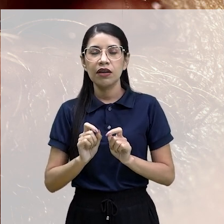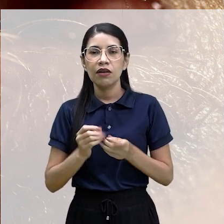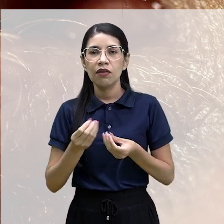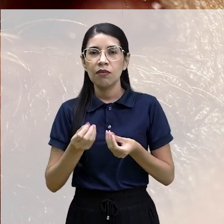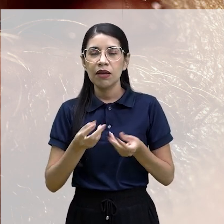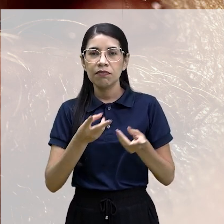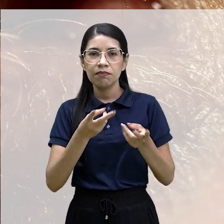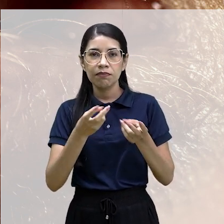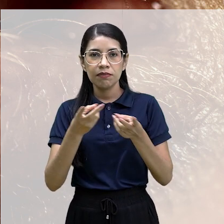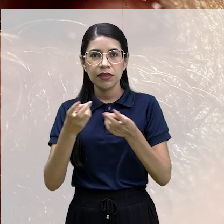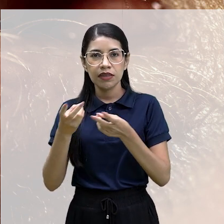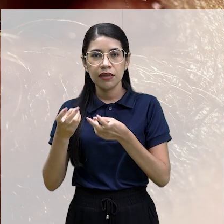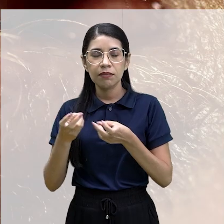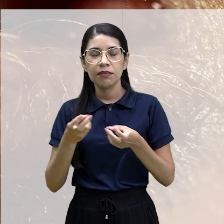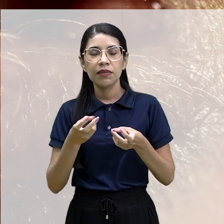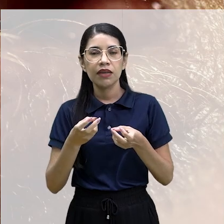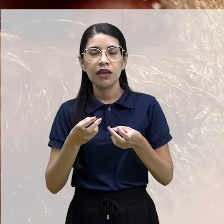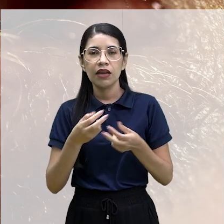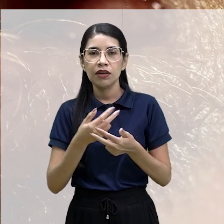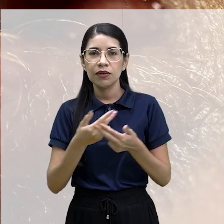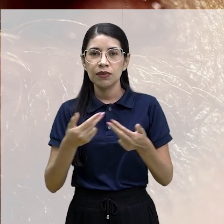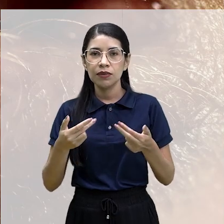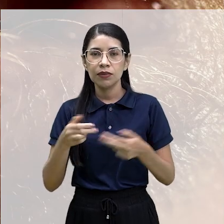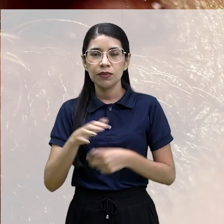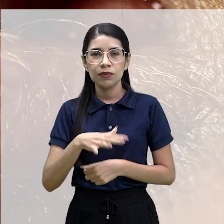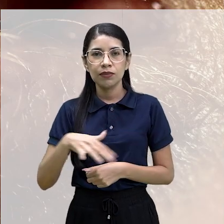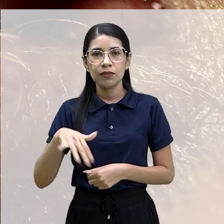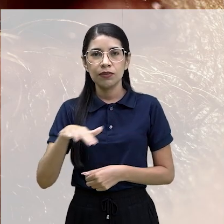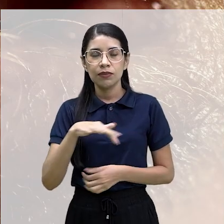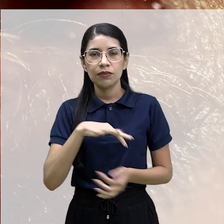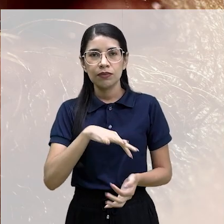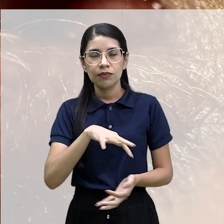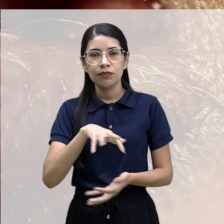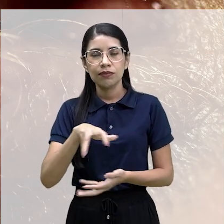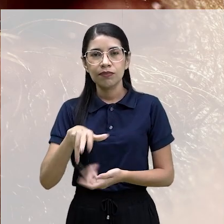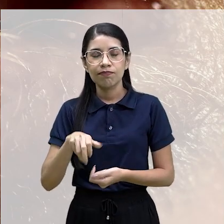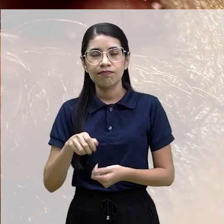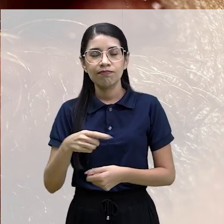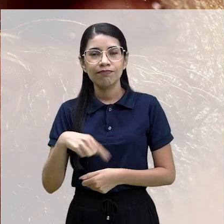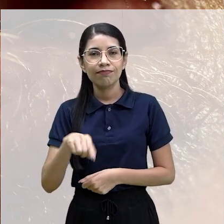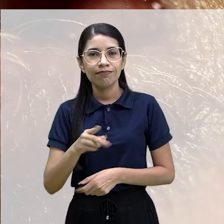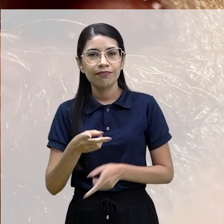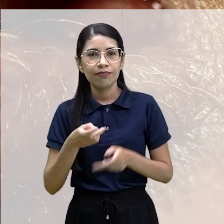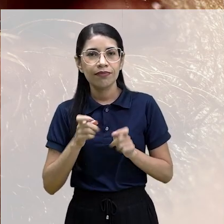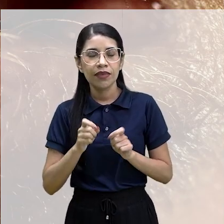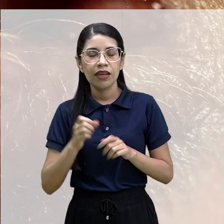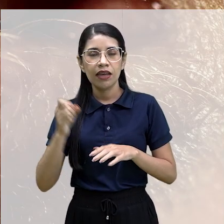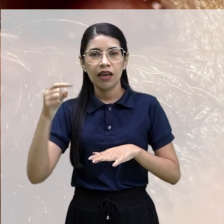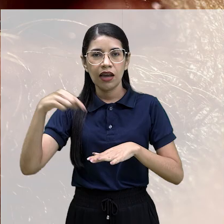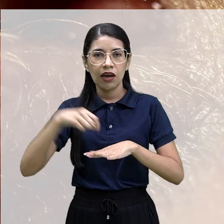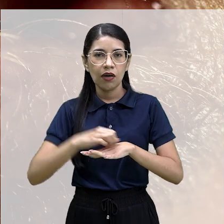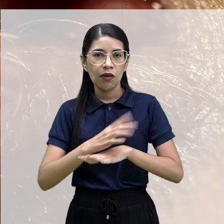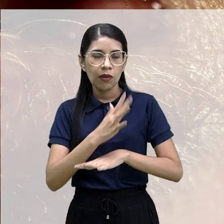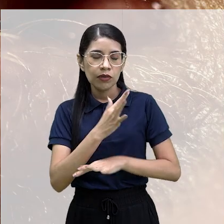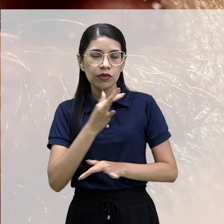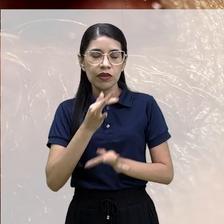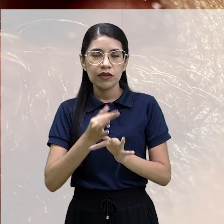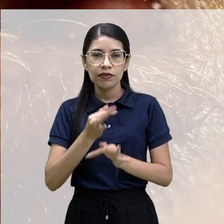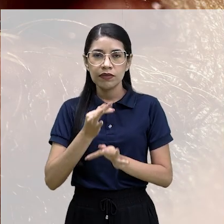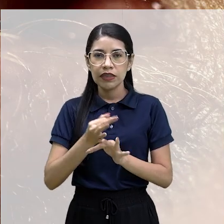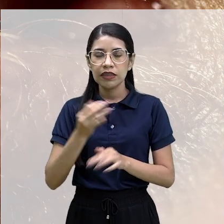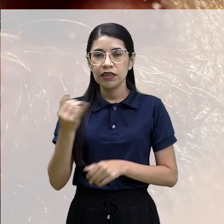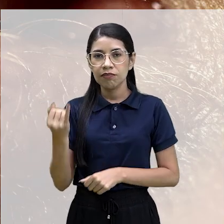pudéssemos enxergar e você vai enxergar o mundo. Então, vejam como a óptica, a física, ela